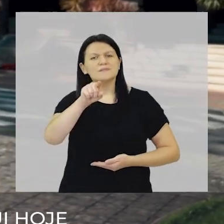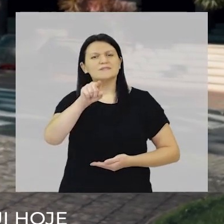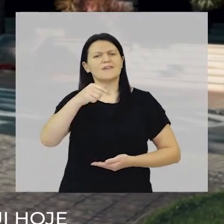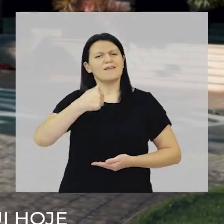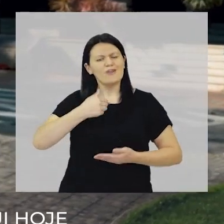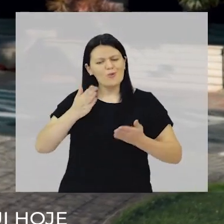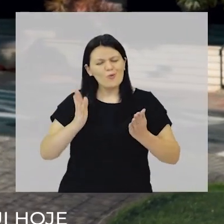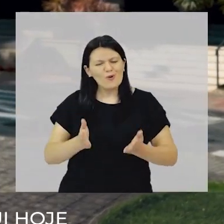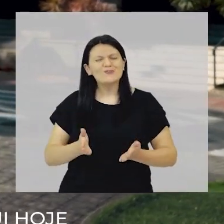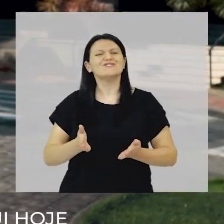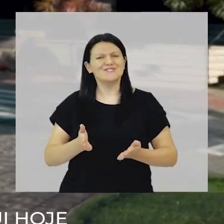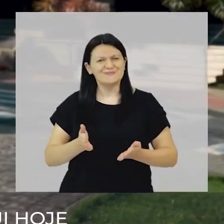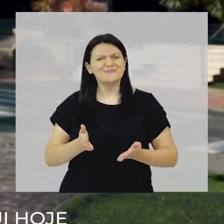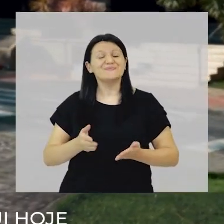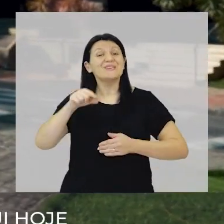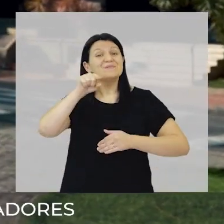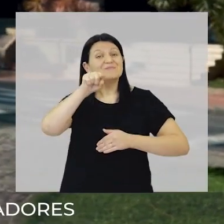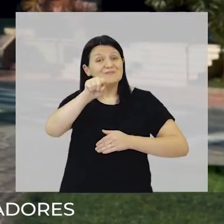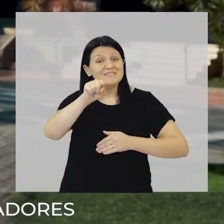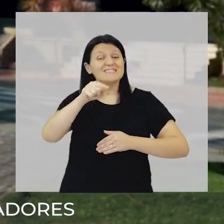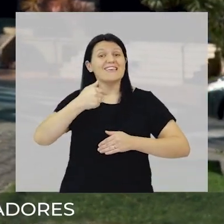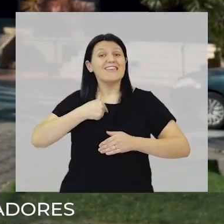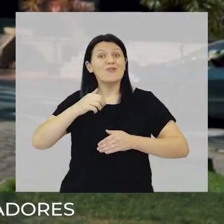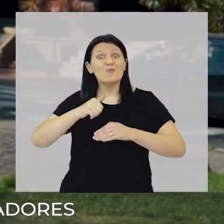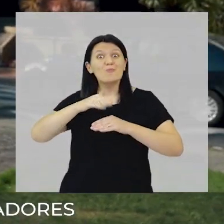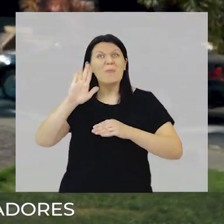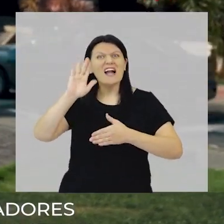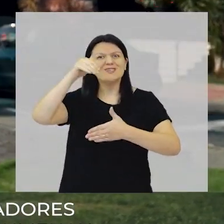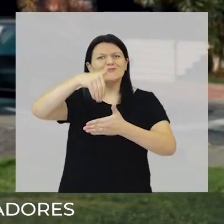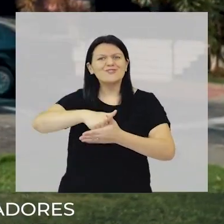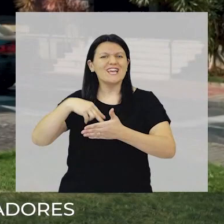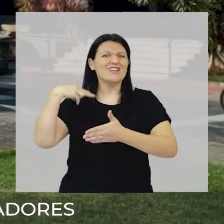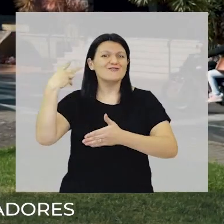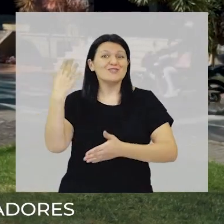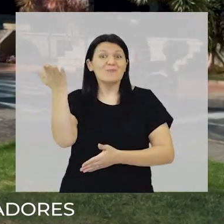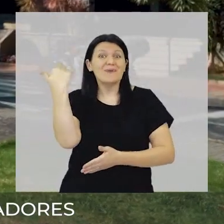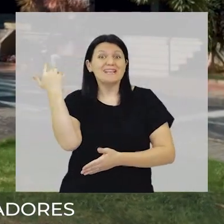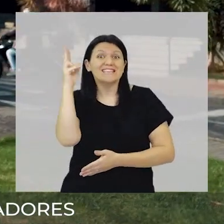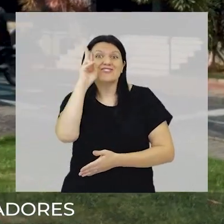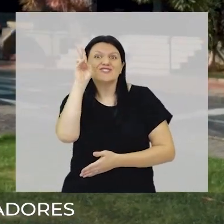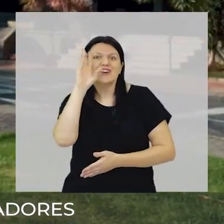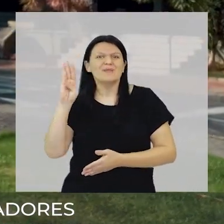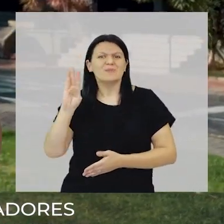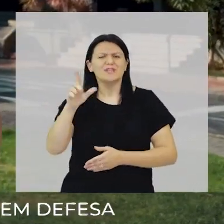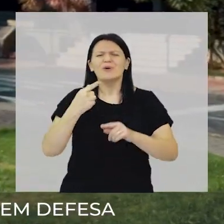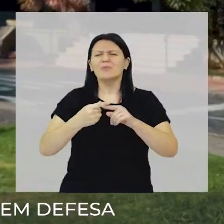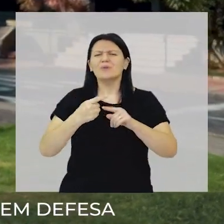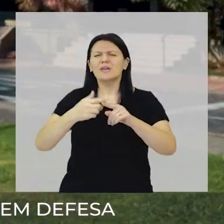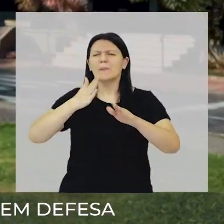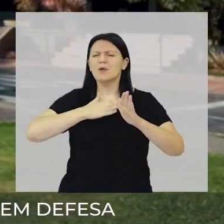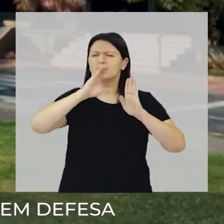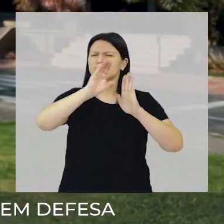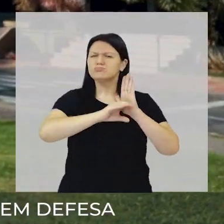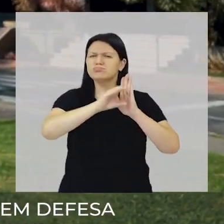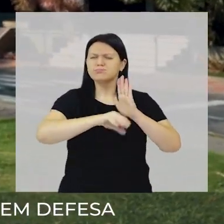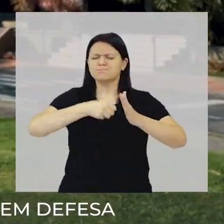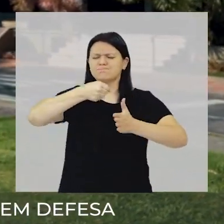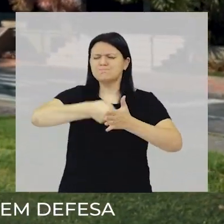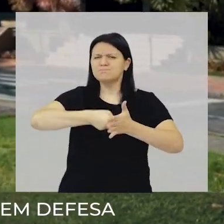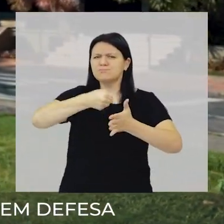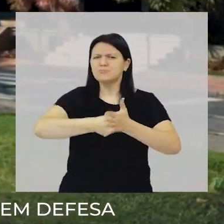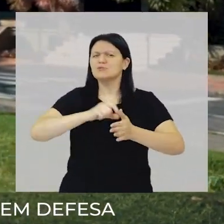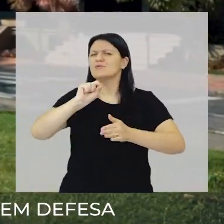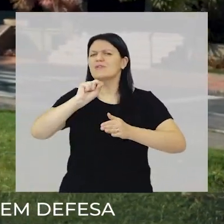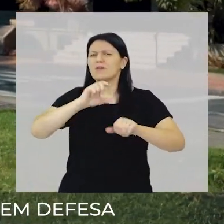É por você que eu estou aqui hoje. Por você, eu fui um dos vereadores mais votados da história de Blumenau. Graças ao meu currículo